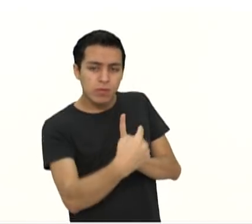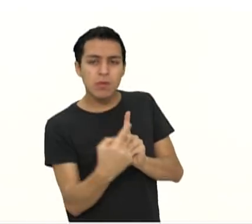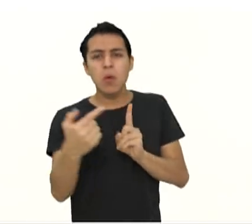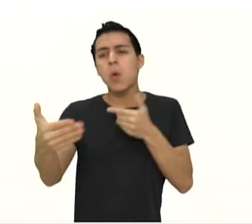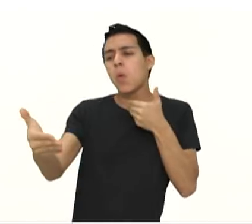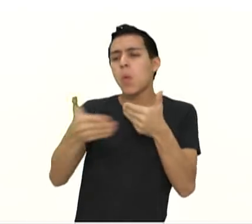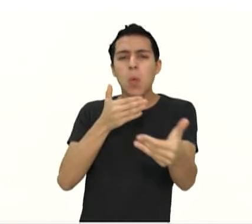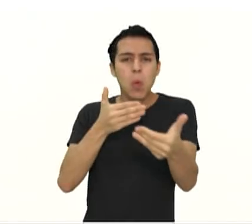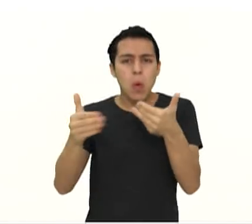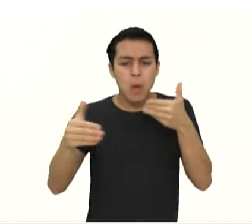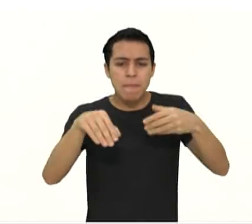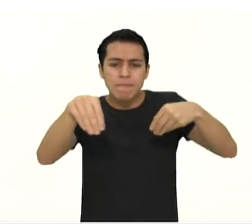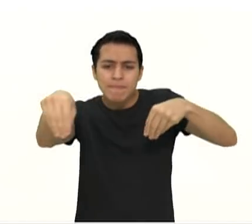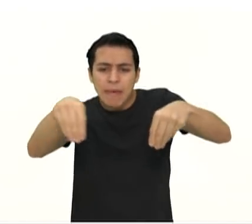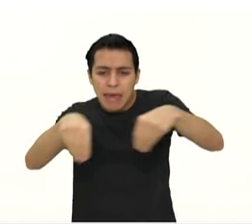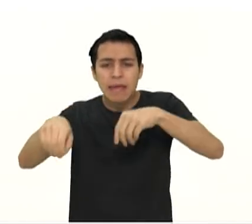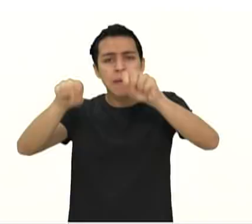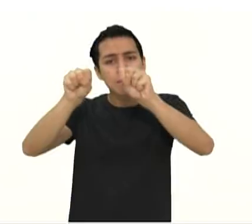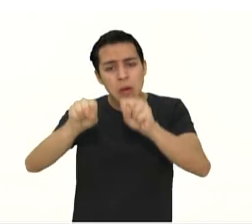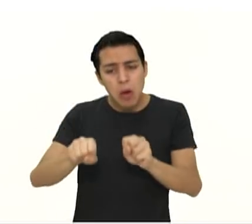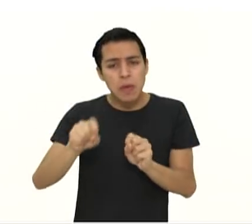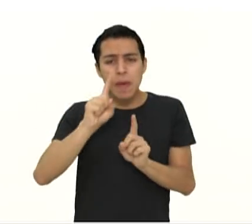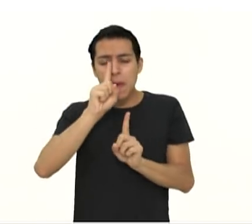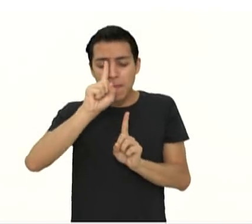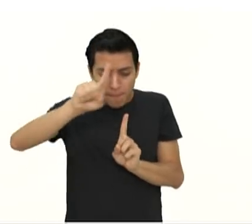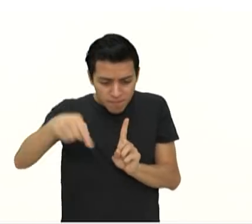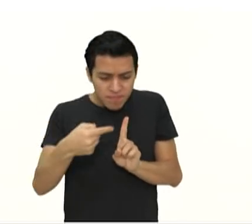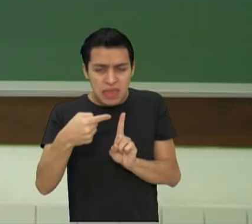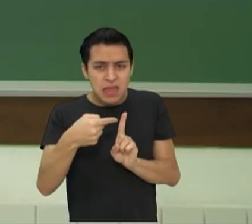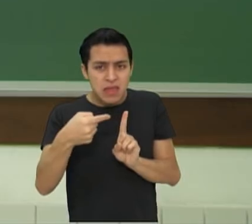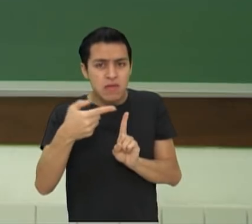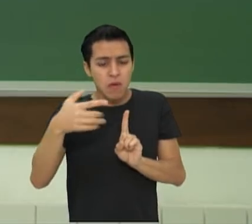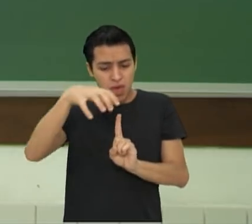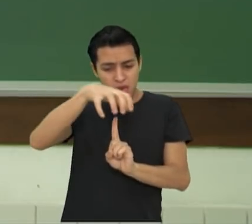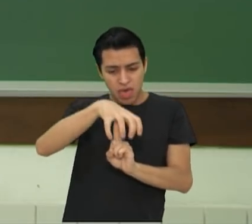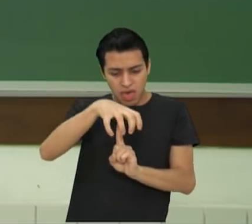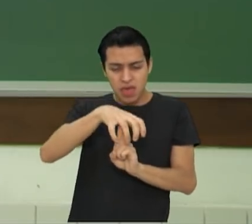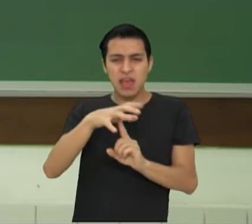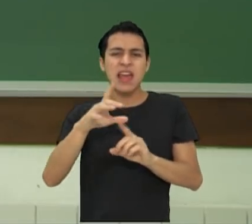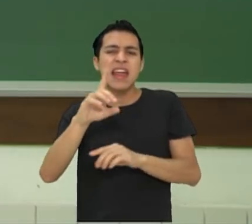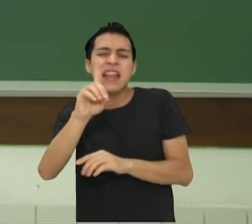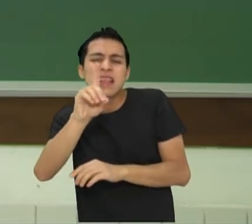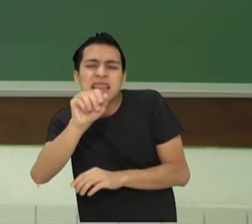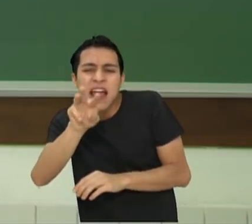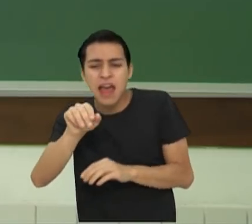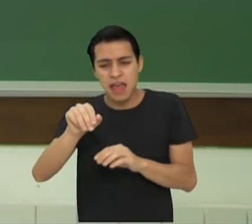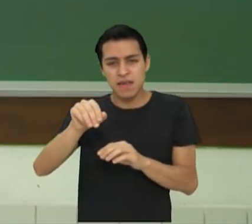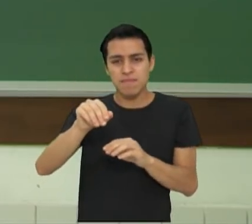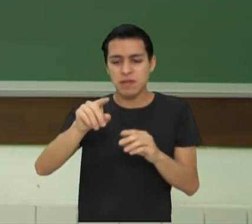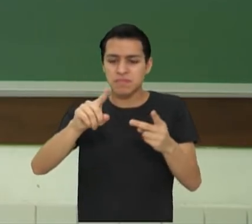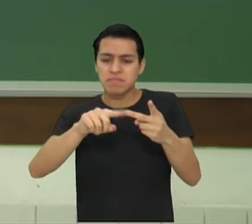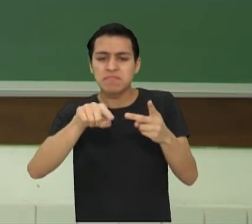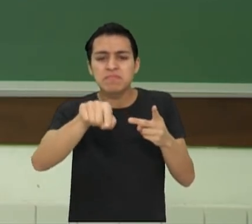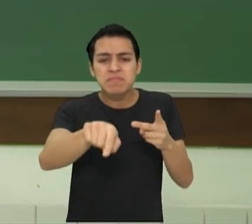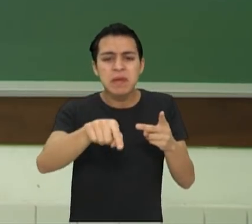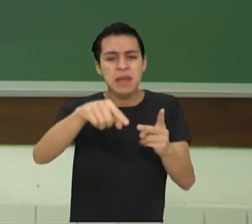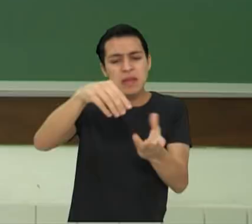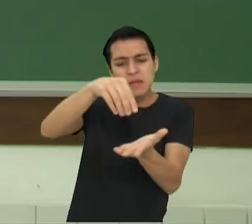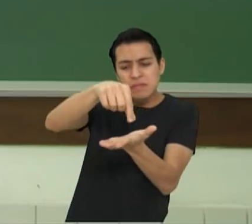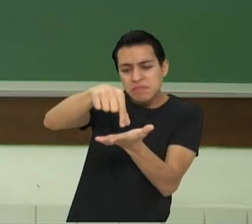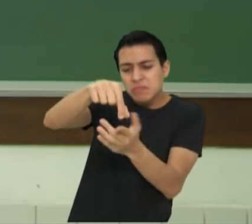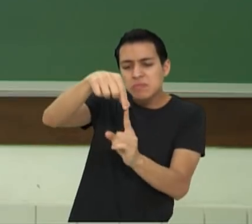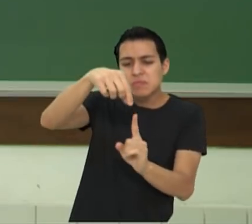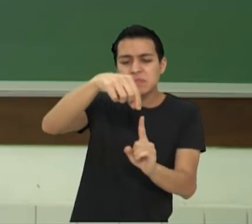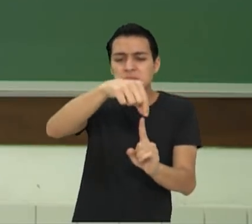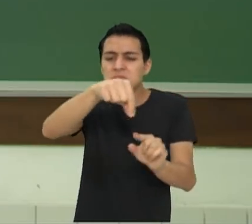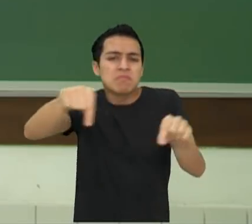pode ameaçar o rei. Peão, a dama, né? Qualquer peça pode estar ameaçando ali. Só não pode